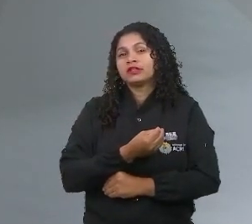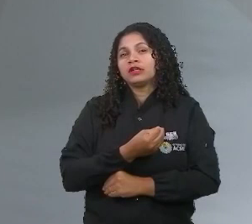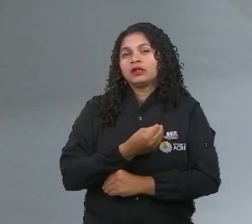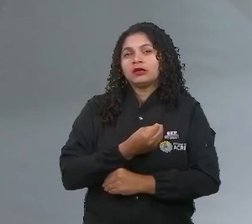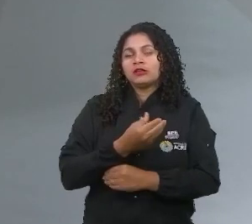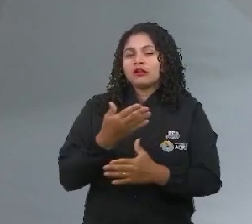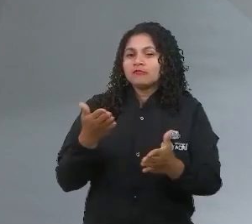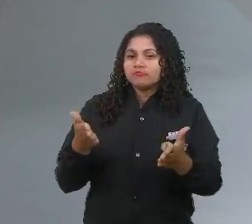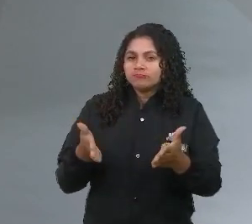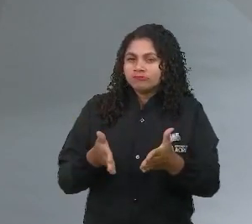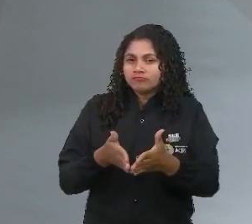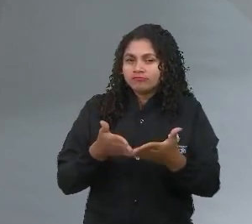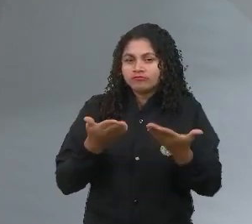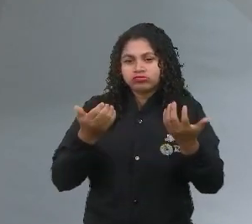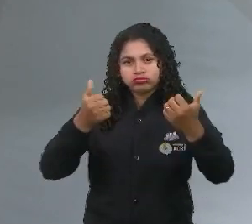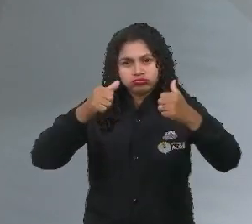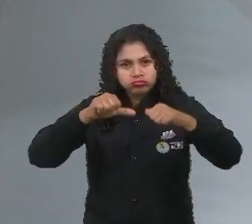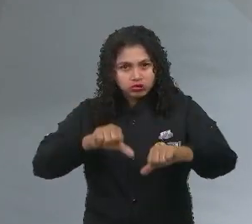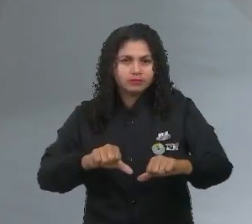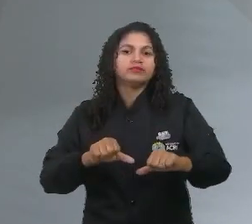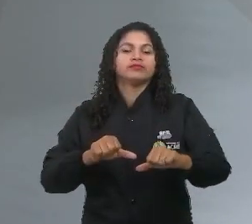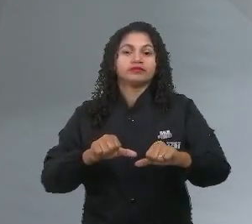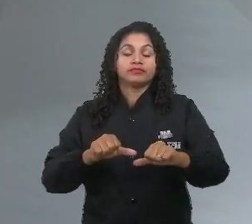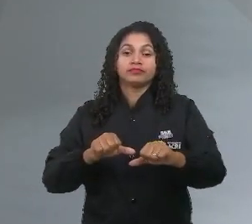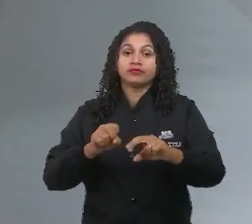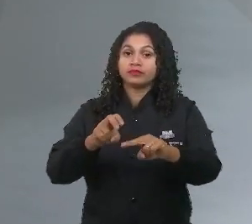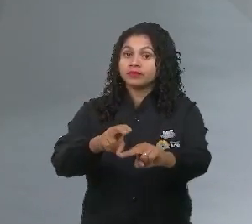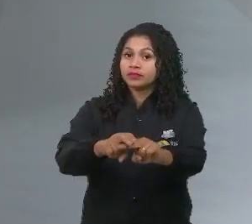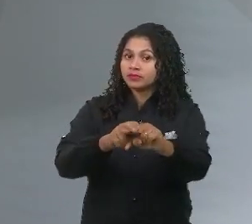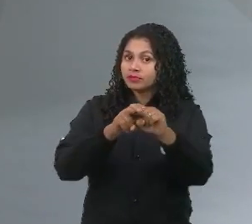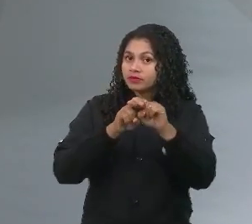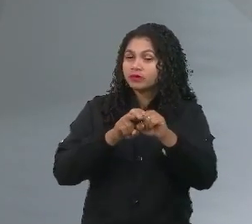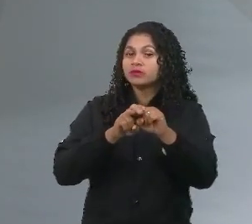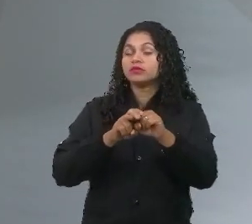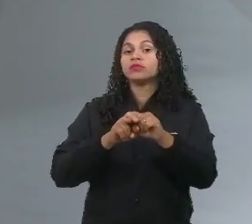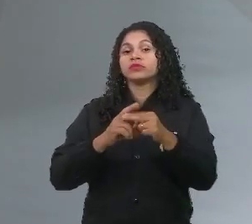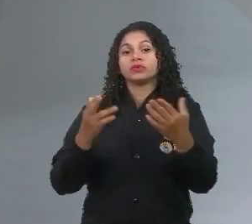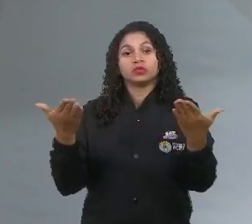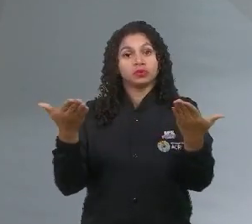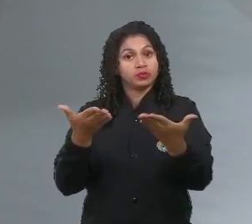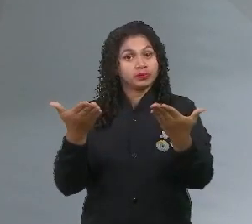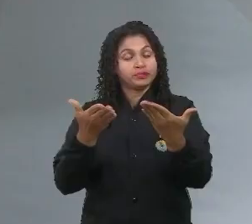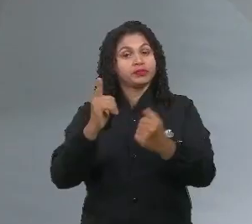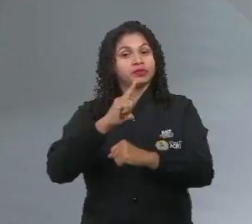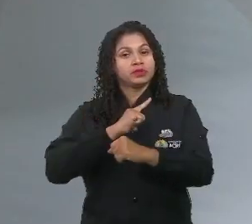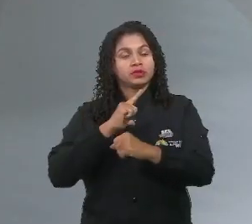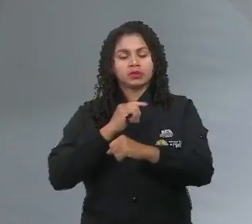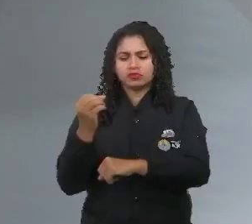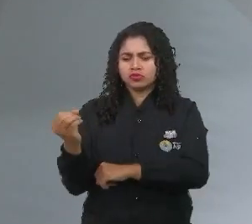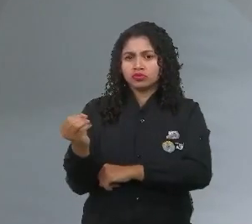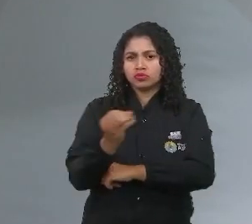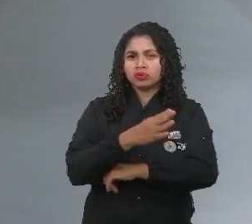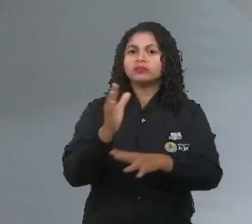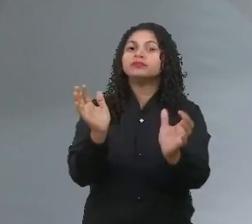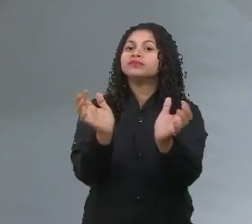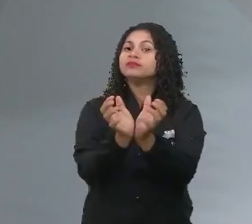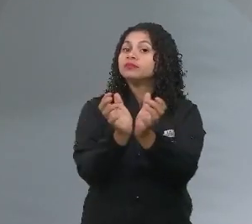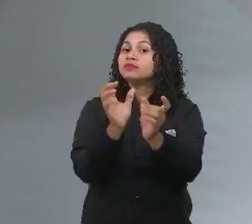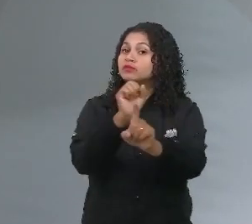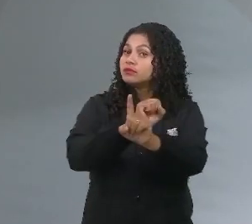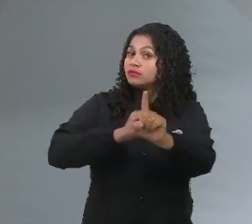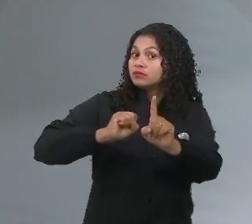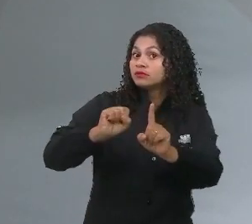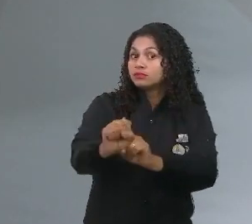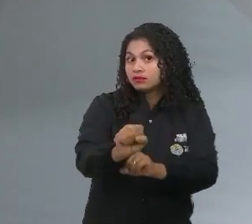agravadas. Por isso que hoje nós temos a emergência dos novos movimentos sociais. E esses novos movimentos